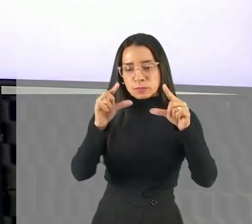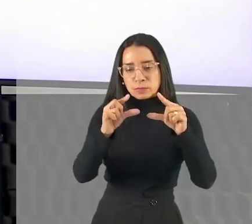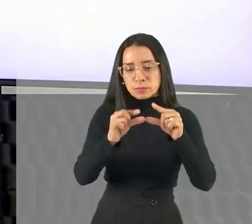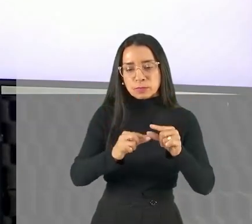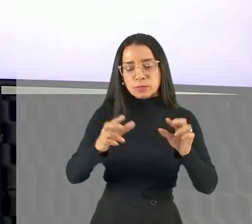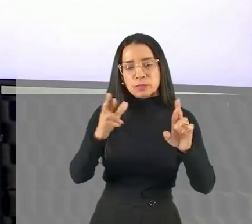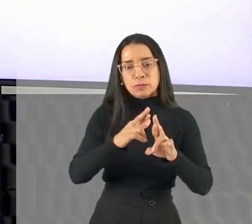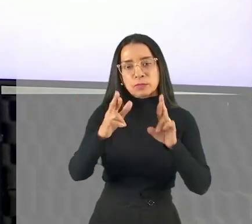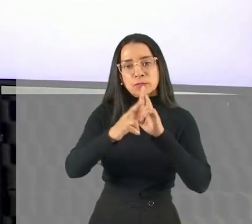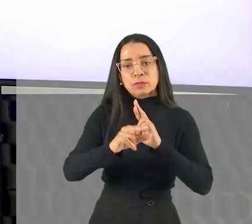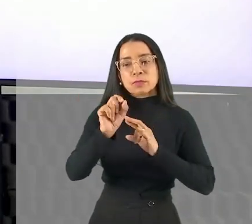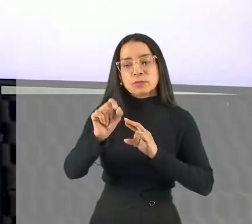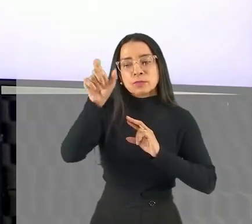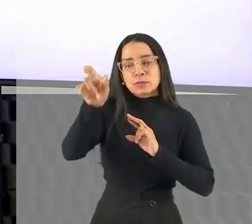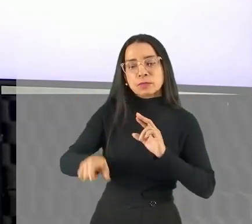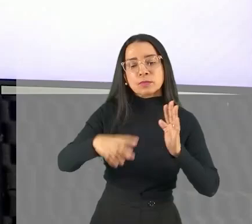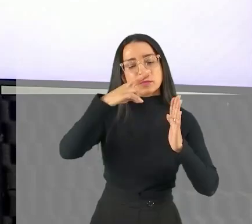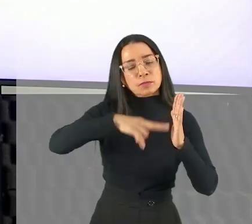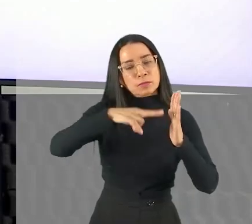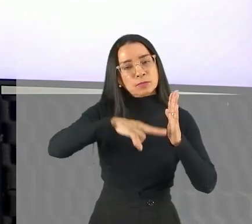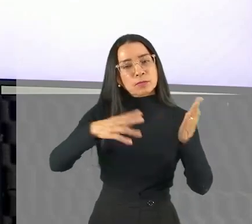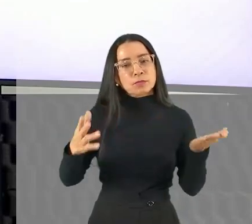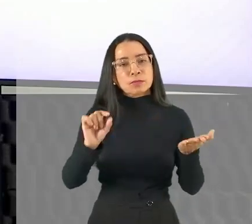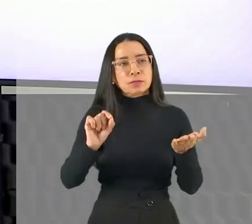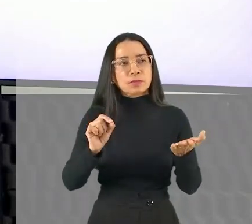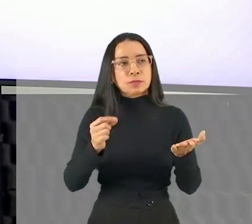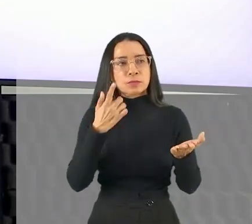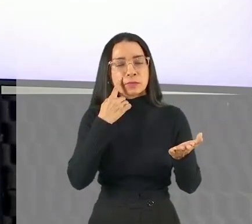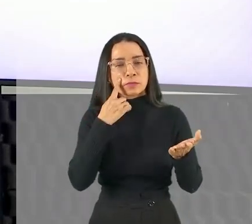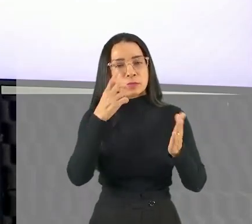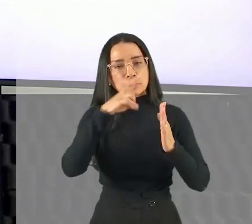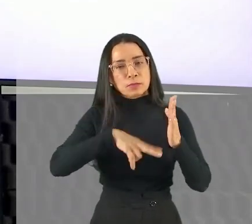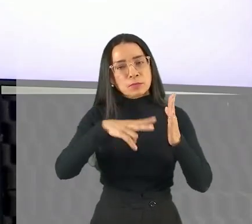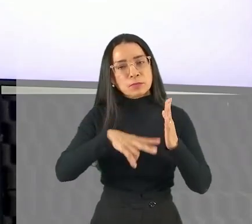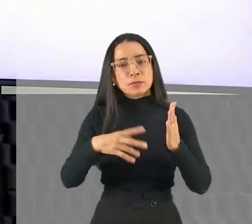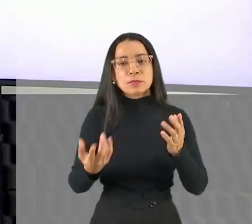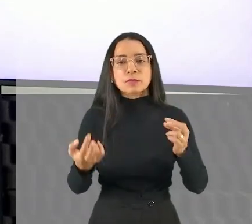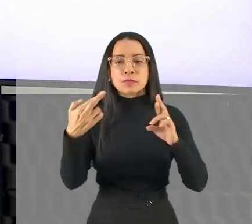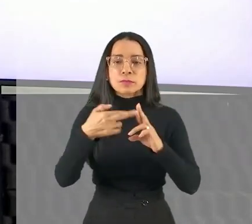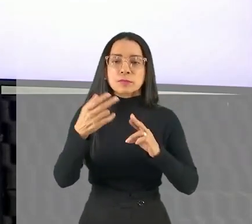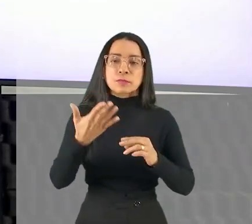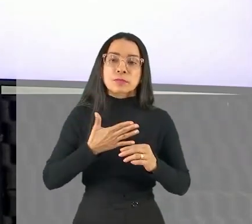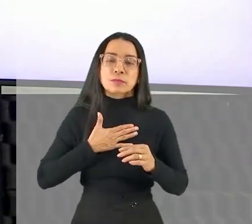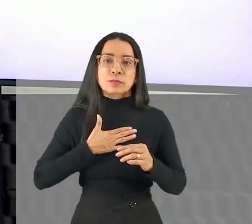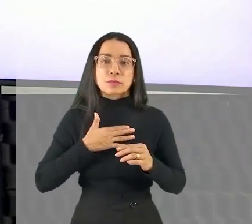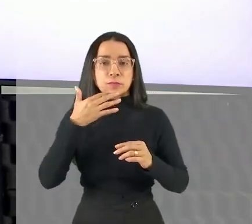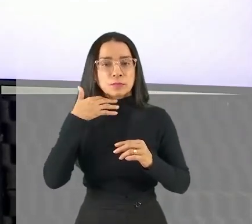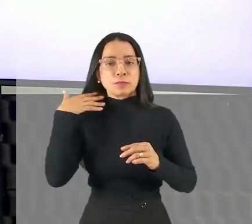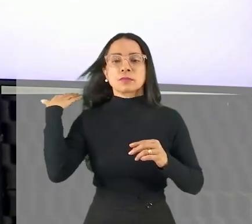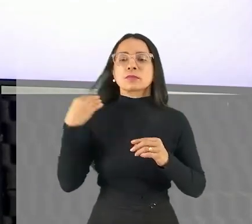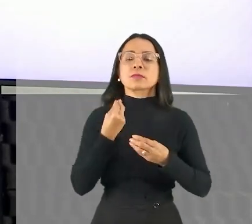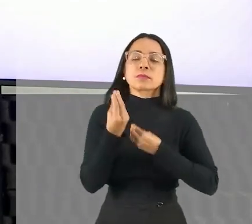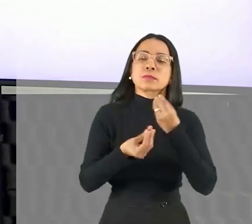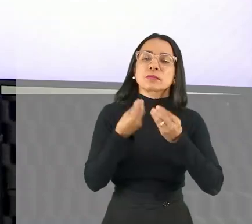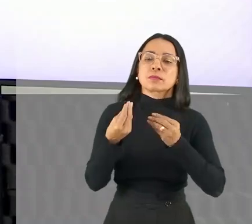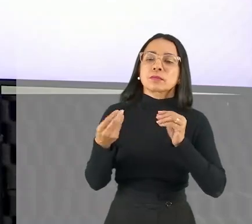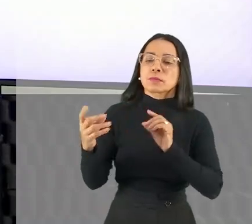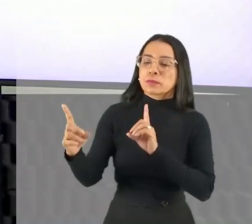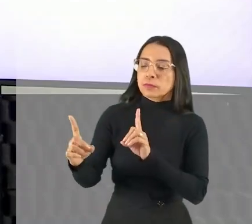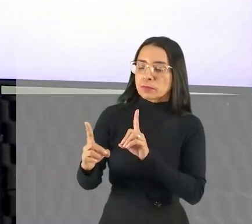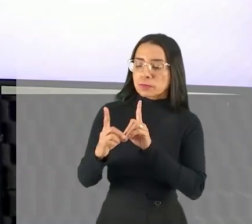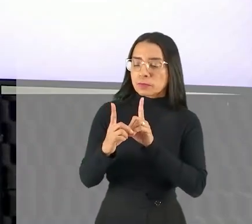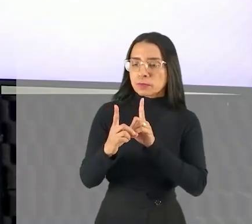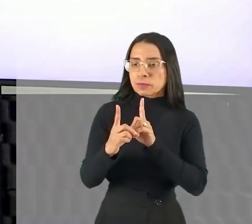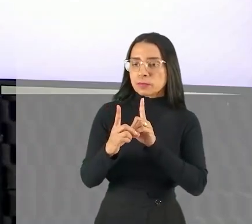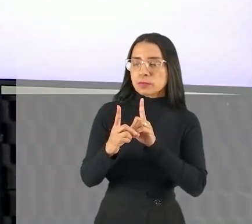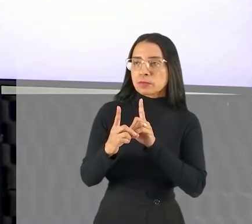lendo. Quando a gente está lendo o texto, olha, você, e aí eu já estou lendo, está se referindo a mim. Então, é uma forma de aproximar o leitor do texto,